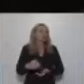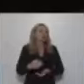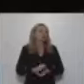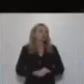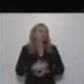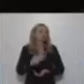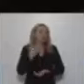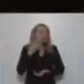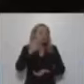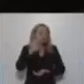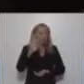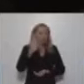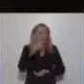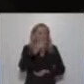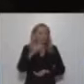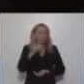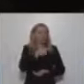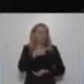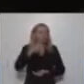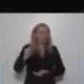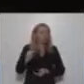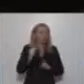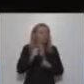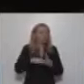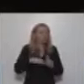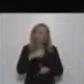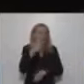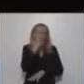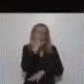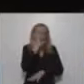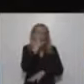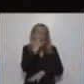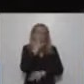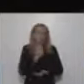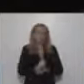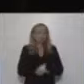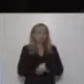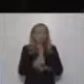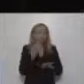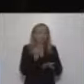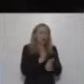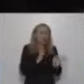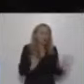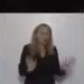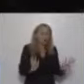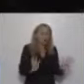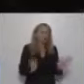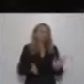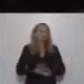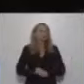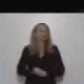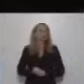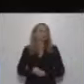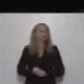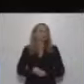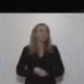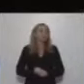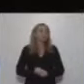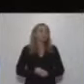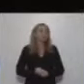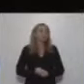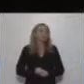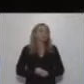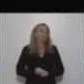fevereiro acabaria com esse RAS compulsório que vem adoecendo a nossa tropa. São várias